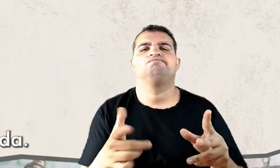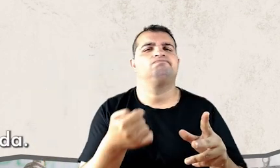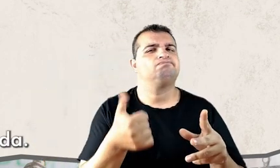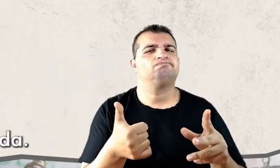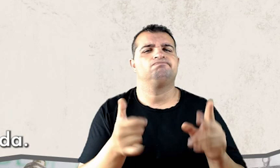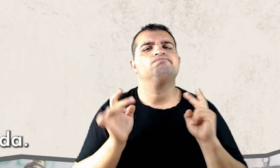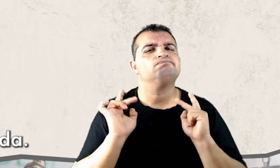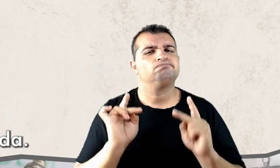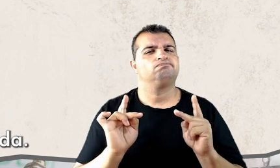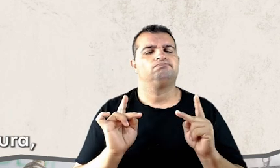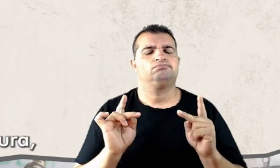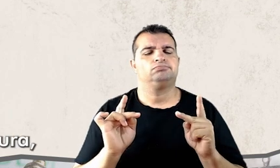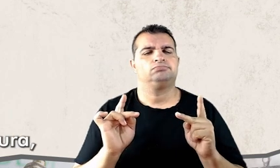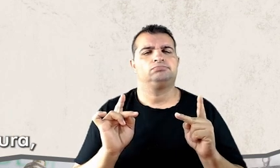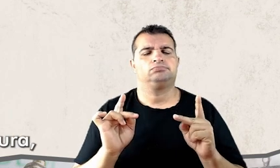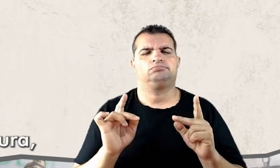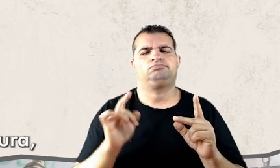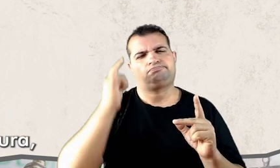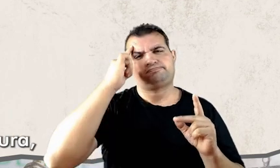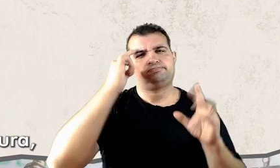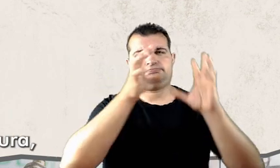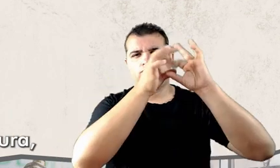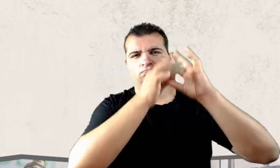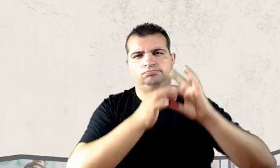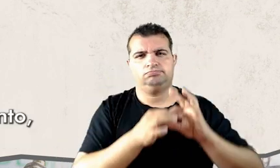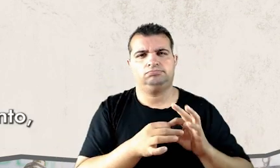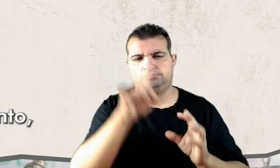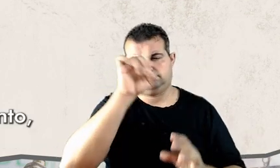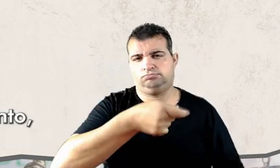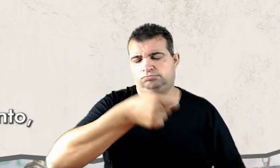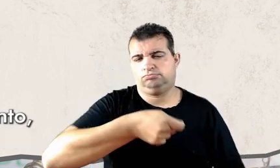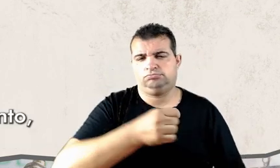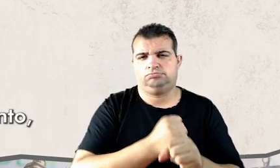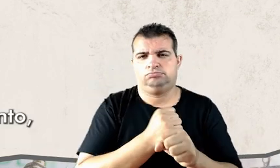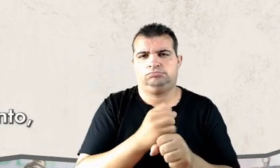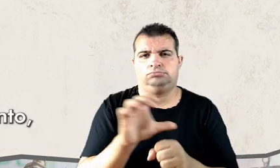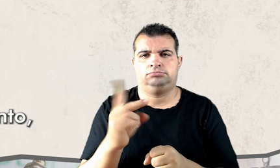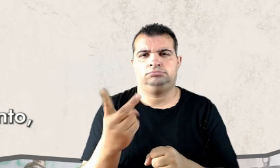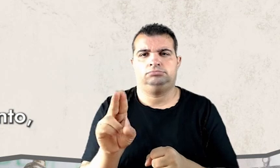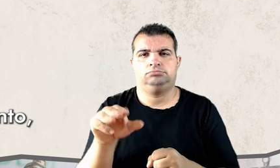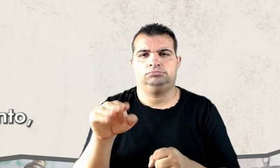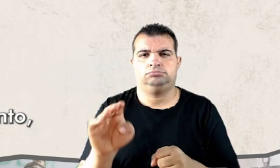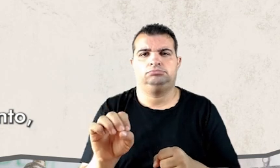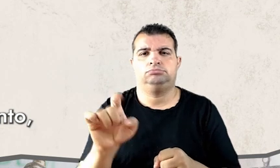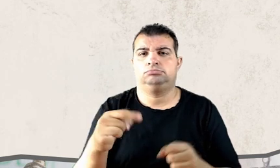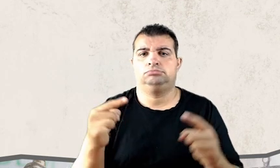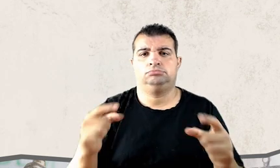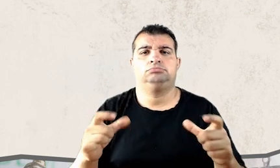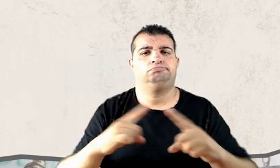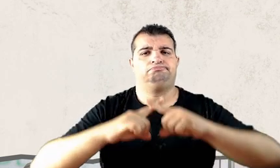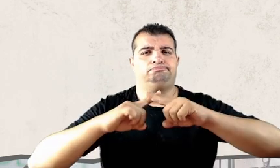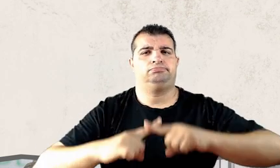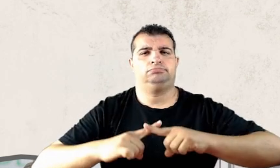daquela que estava estabelecida. Pensando no contexto da ditadura, os anos de chumbo são, portanto, espaços de disputa.